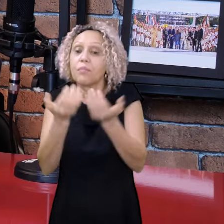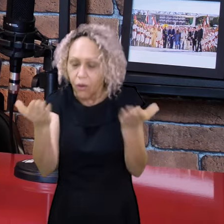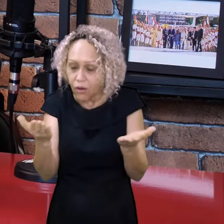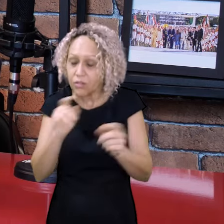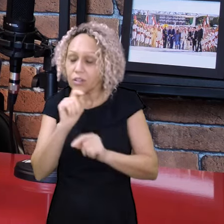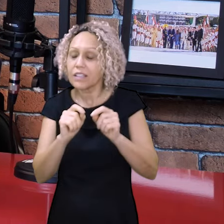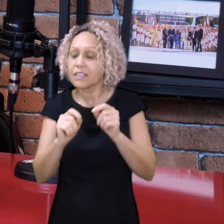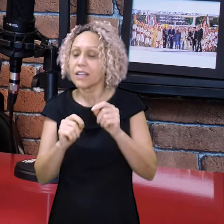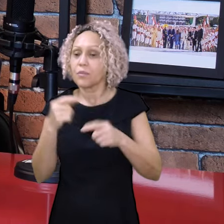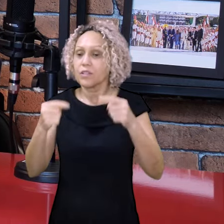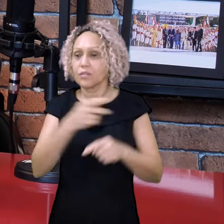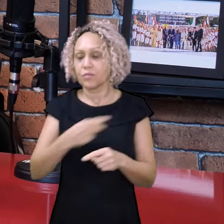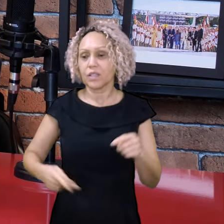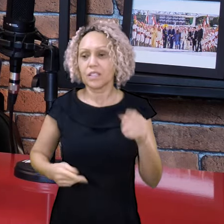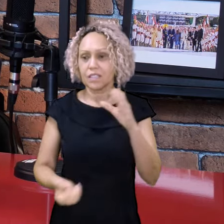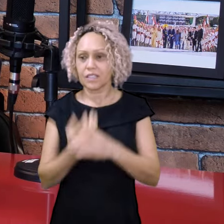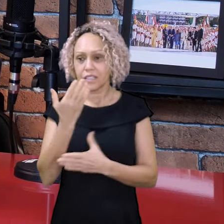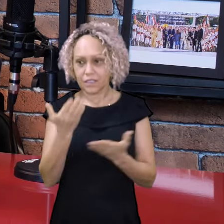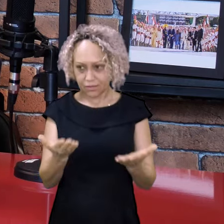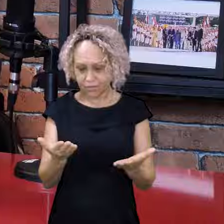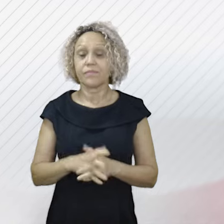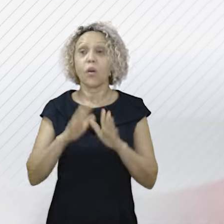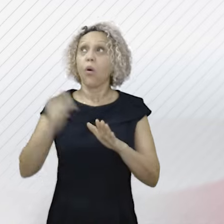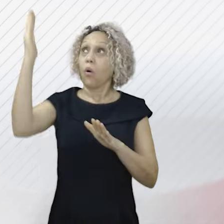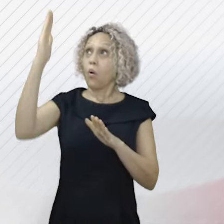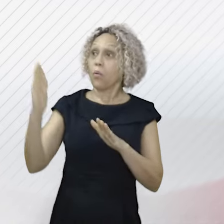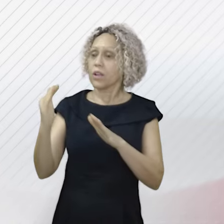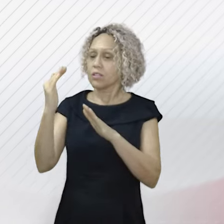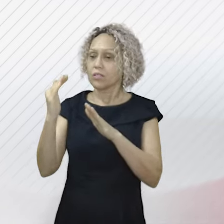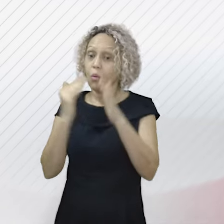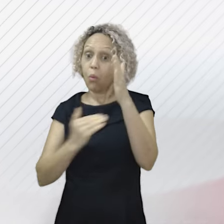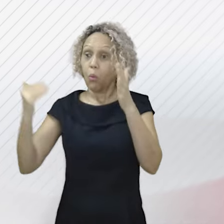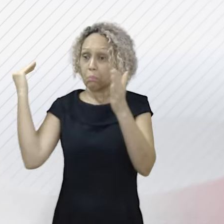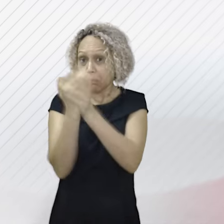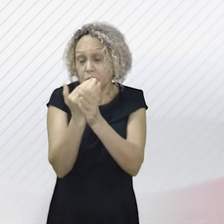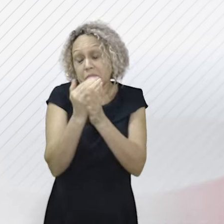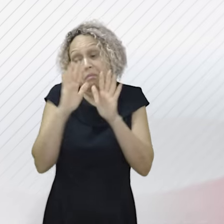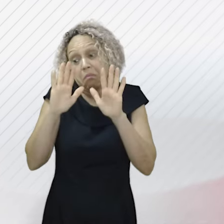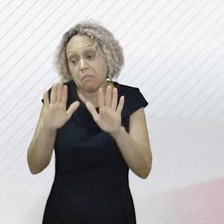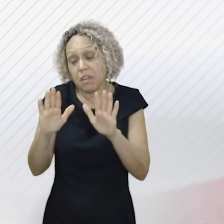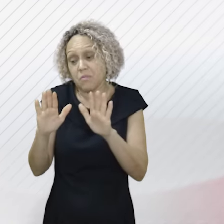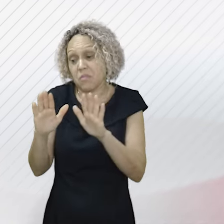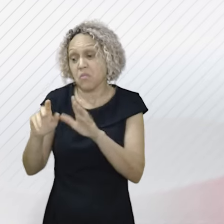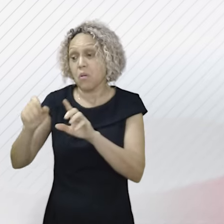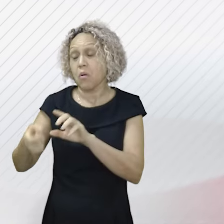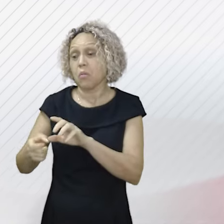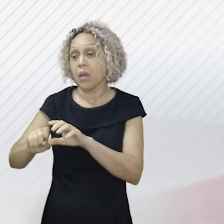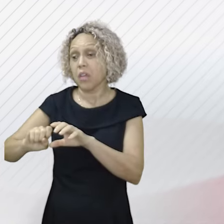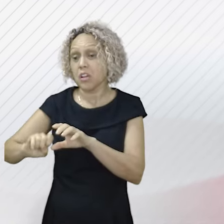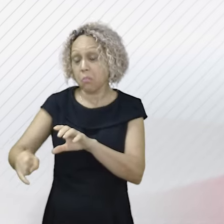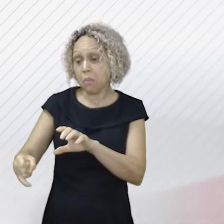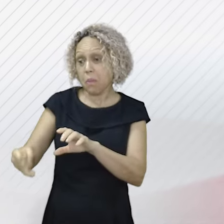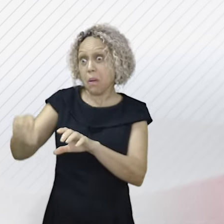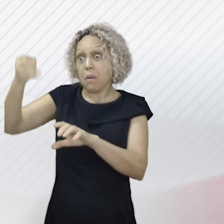sendo gerados pelas políticas públicas do PT. O Brasil cresceu, apesar da sabotagem das taxas de